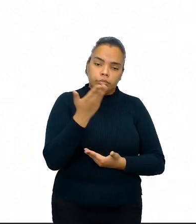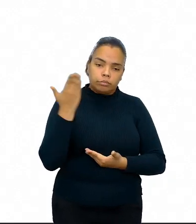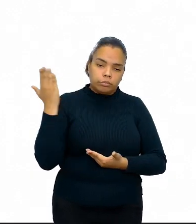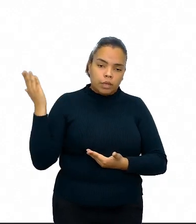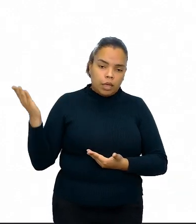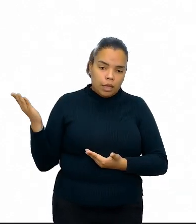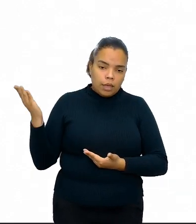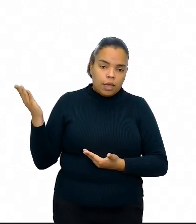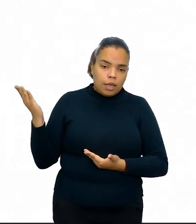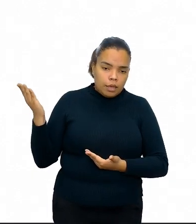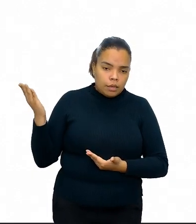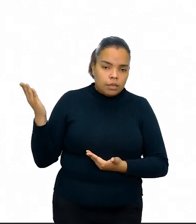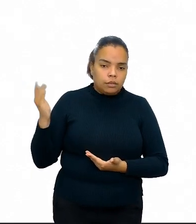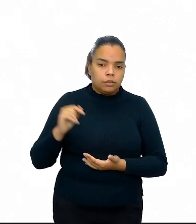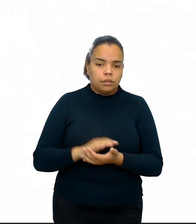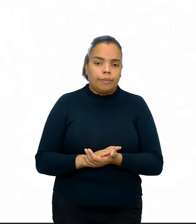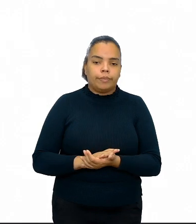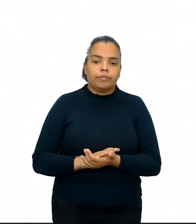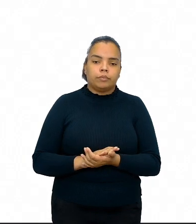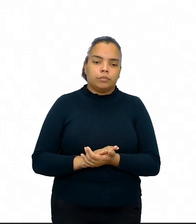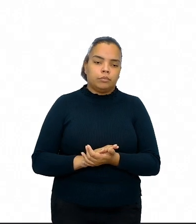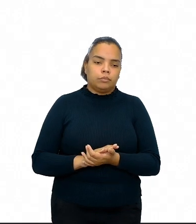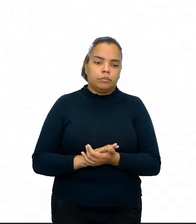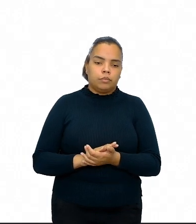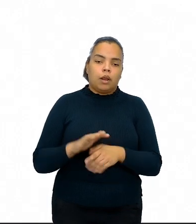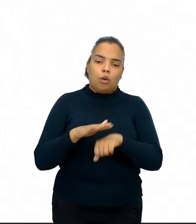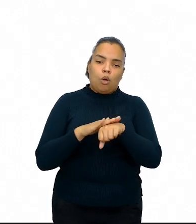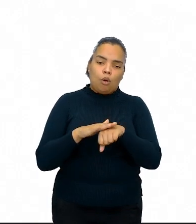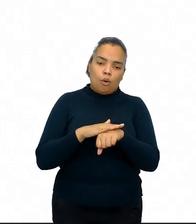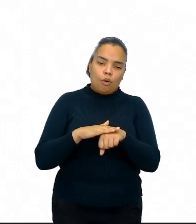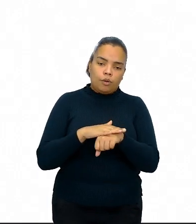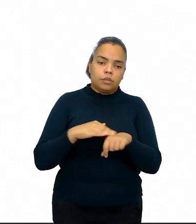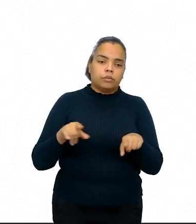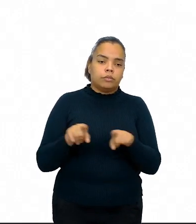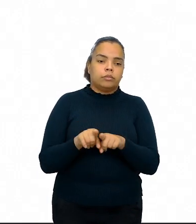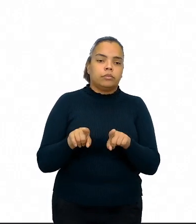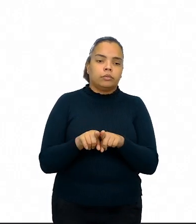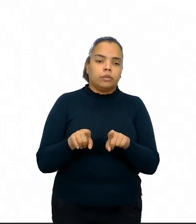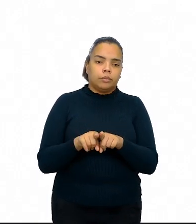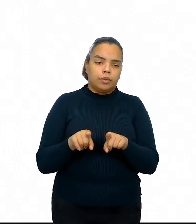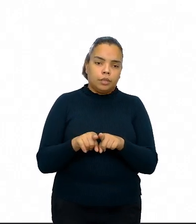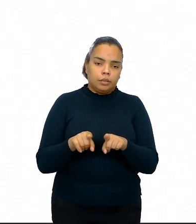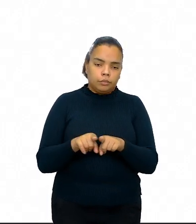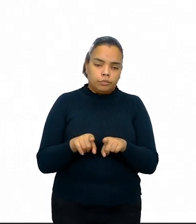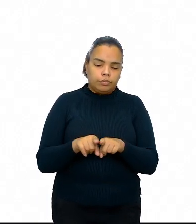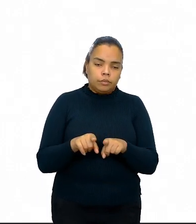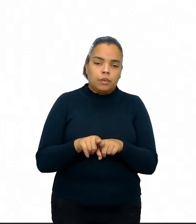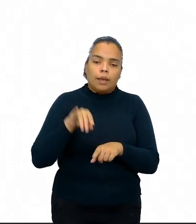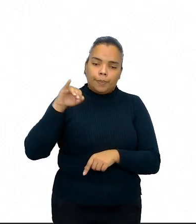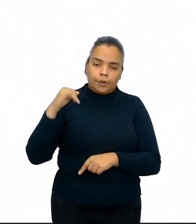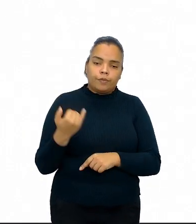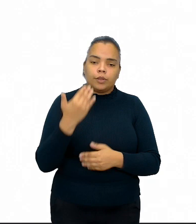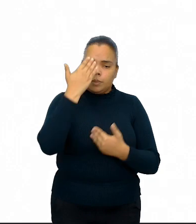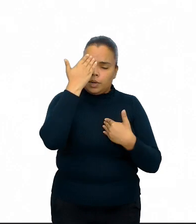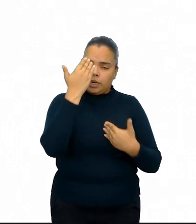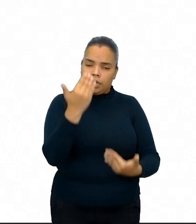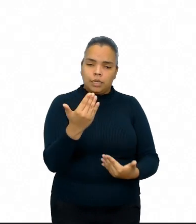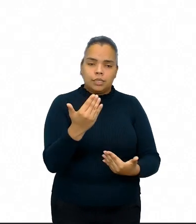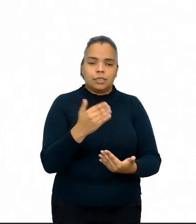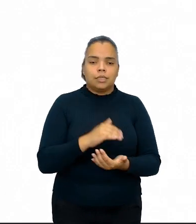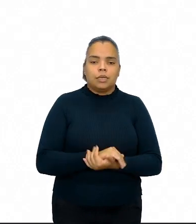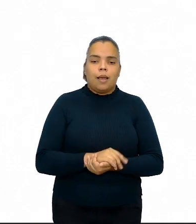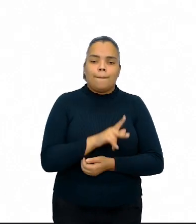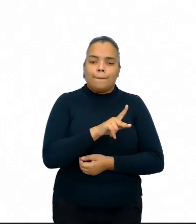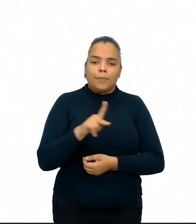nós possamos dialogar. Também nós temos os links do Padlet. Aproveito para agradecer também